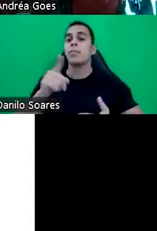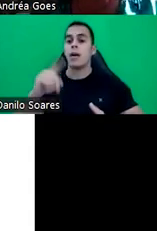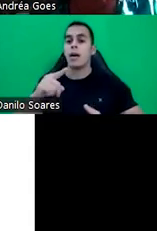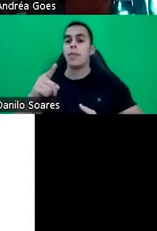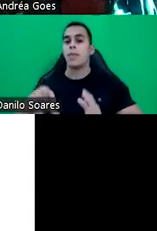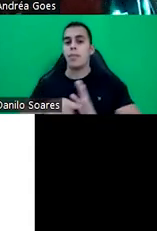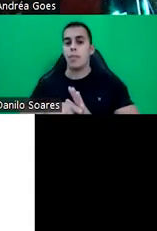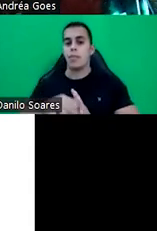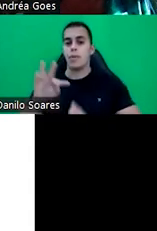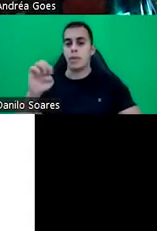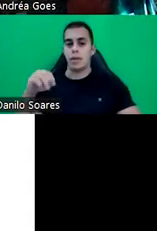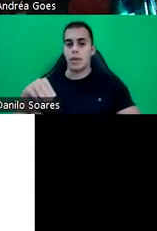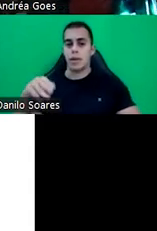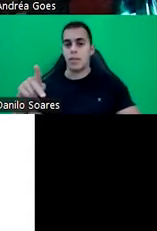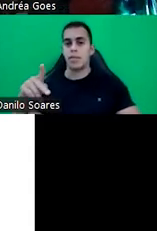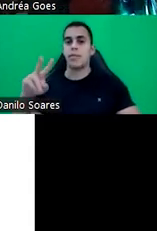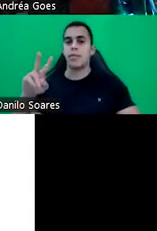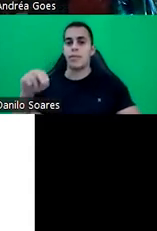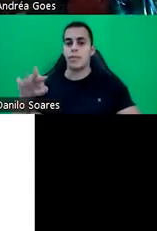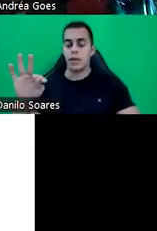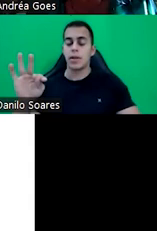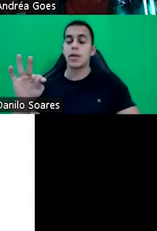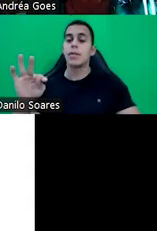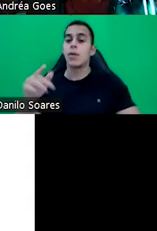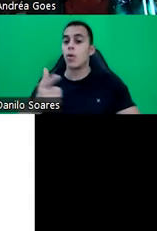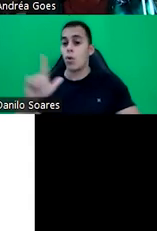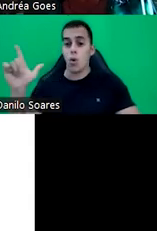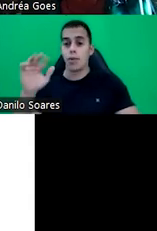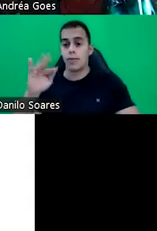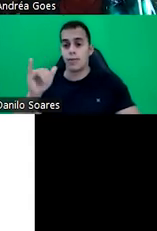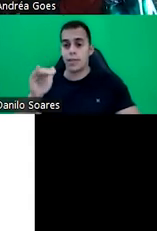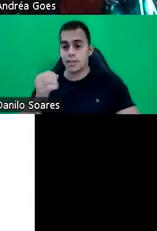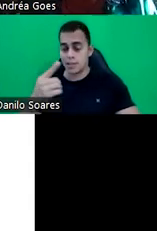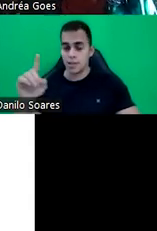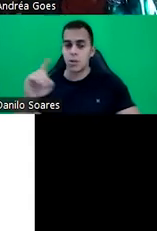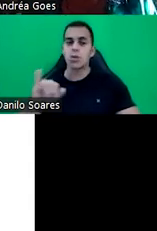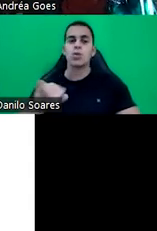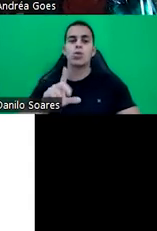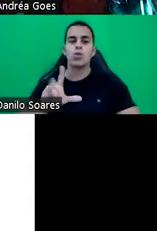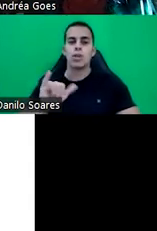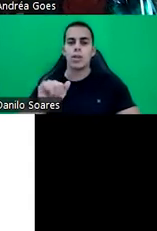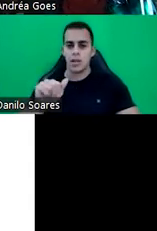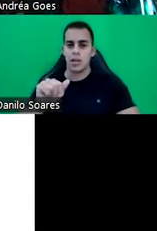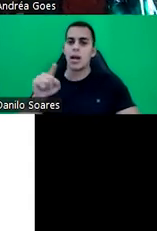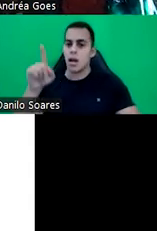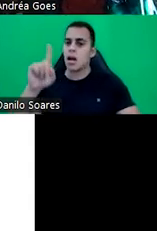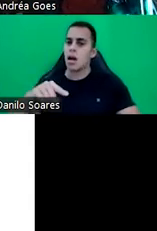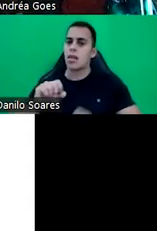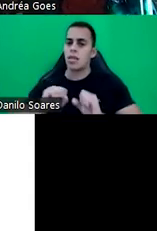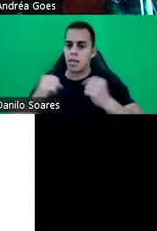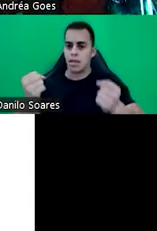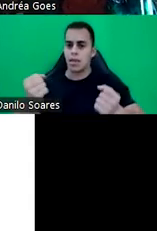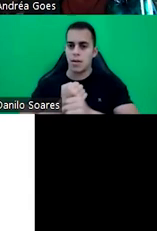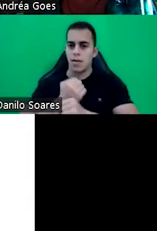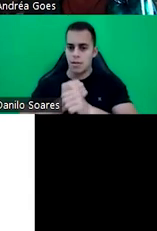para a nossa outra ficção, então a Juliana Nunes, que aliás é uma egressa, ela acabou de defender esse ano aqui com a